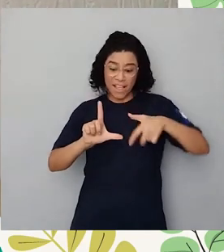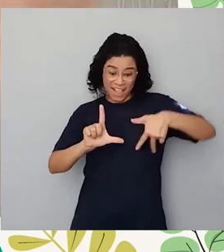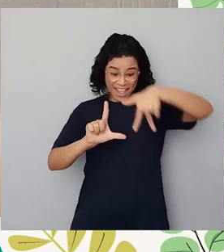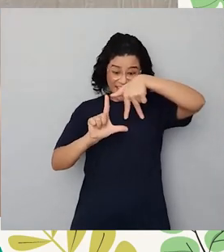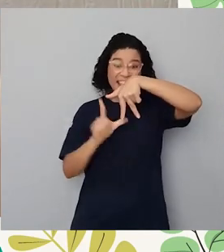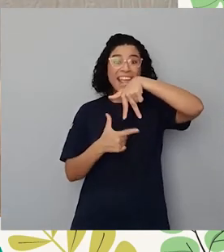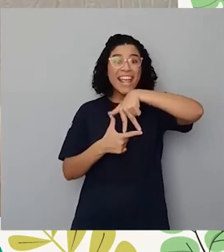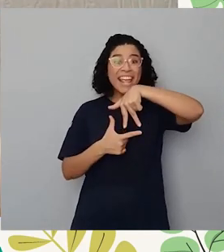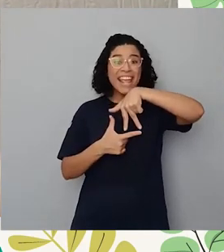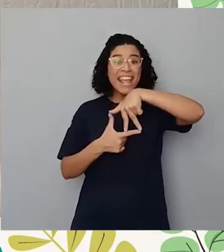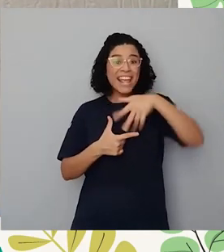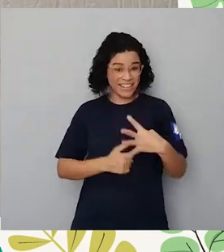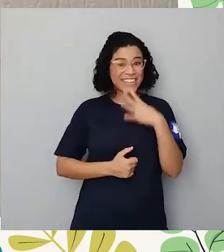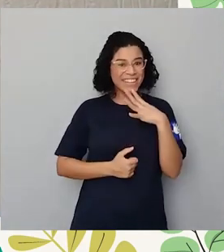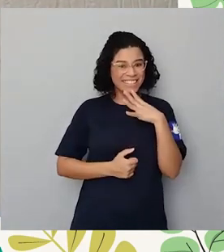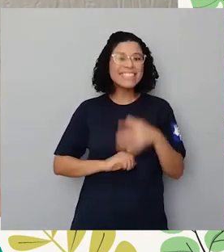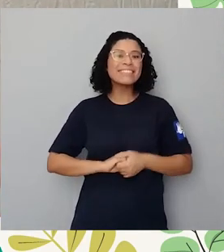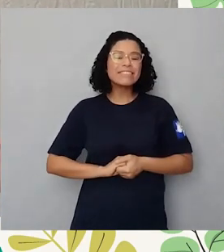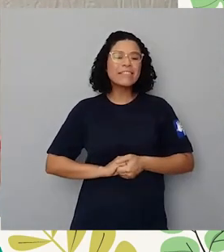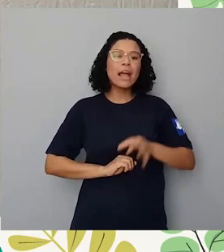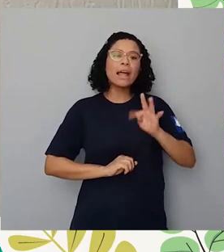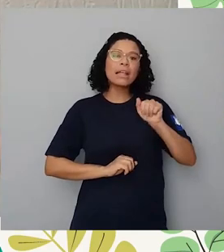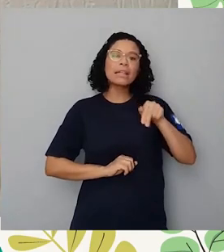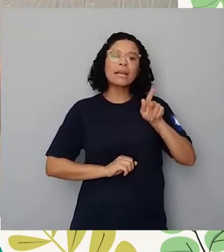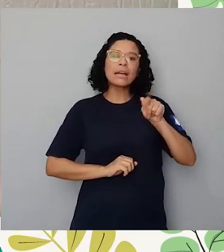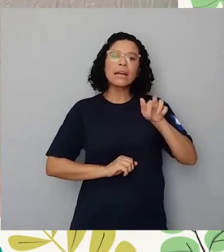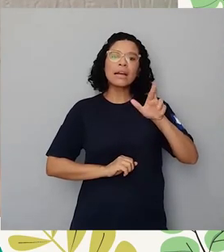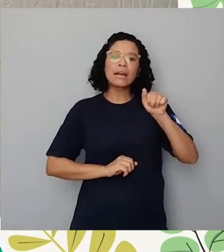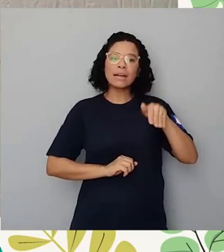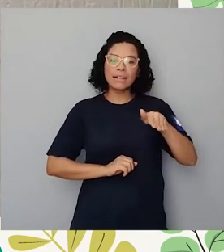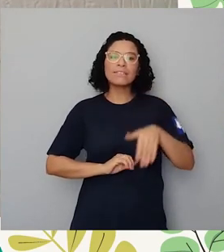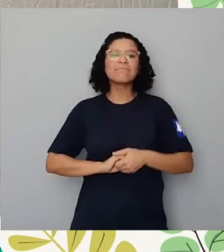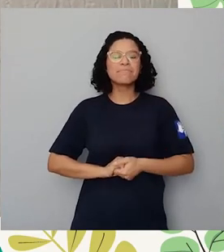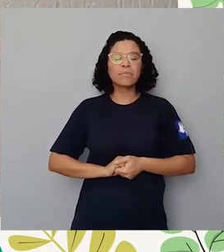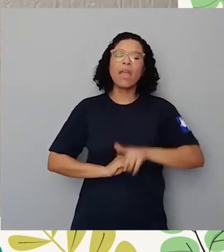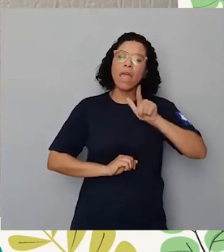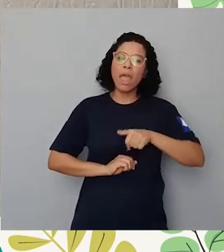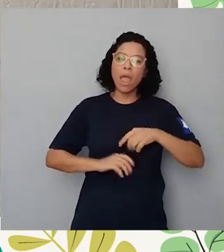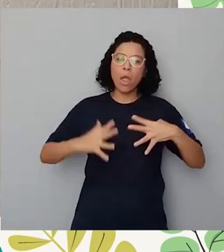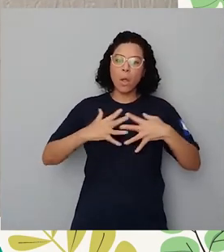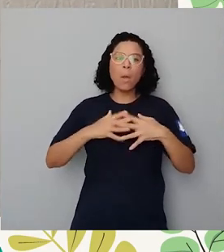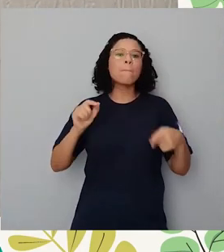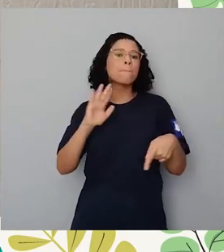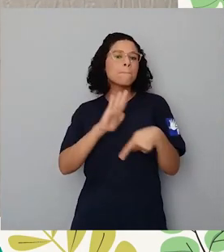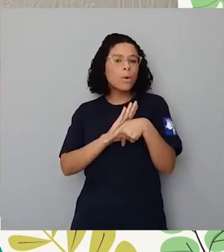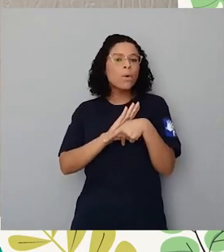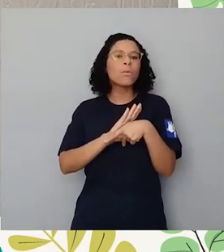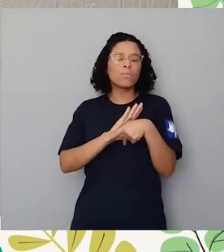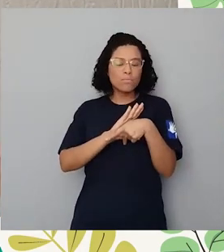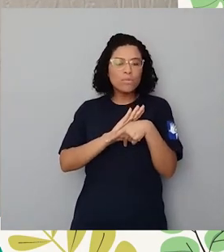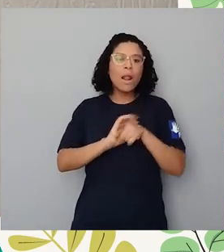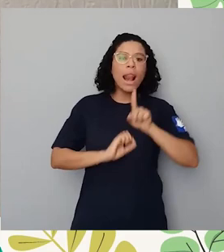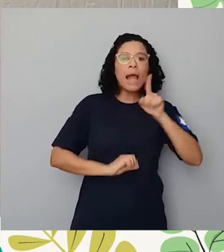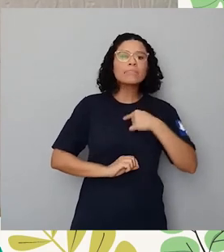Quem aí sabe o que é um tangram? O tangram é um quebra-cabeça chinês. Esse quebra-cabeça,